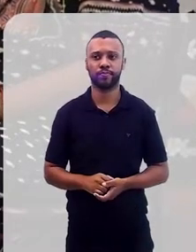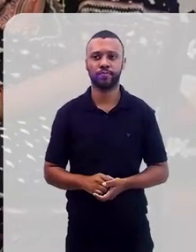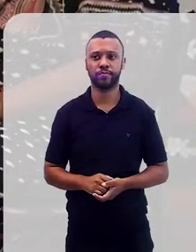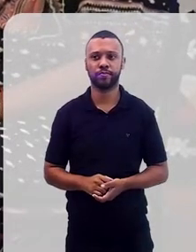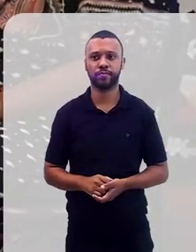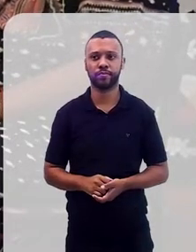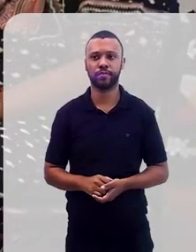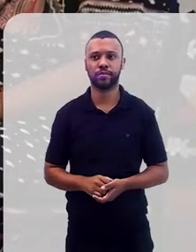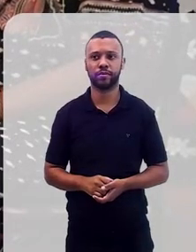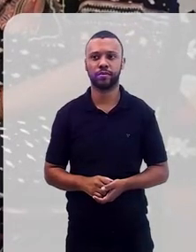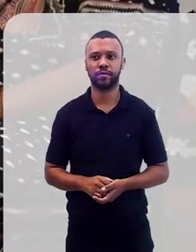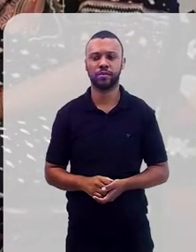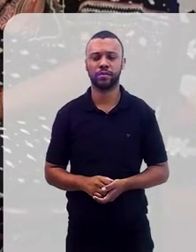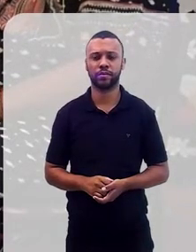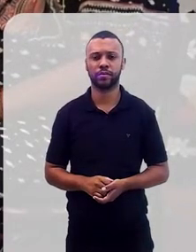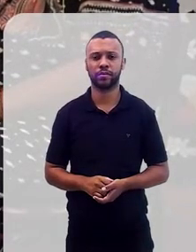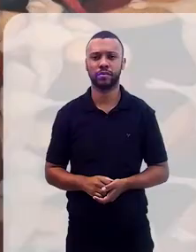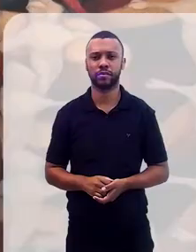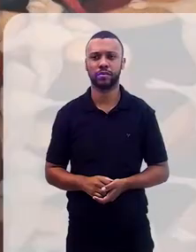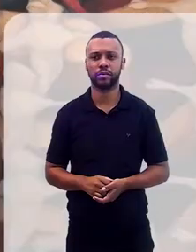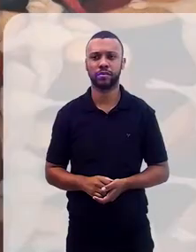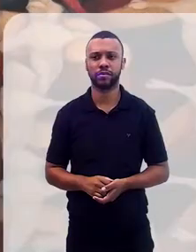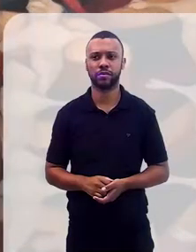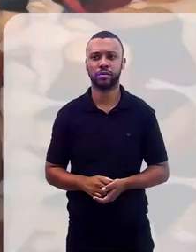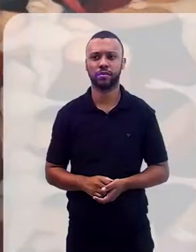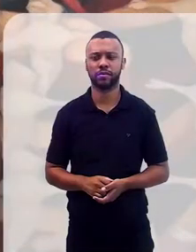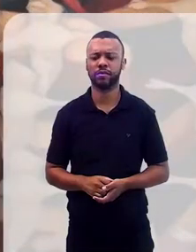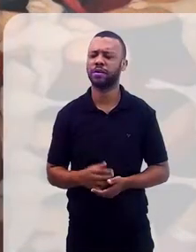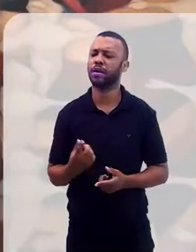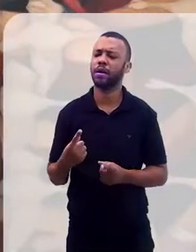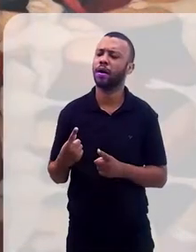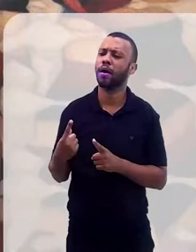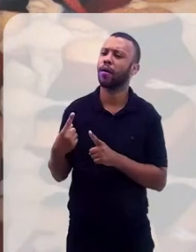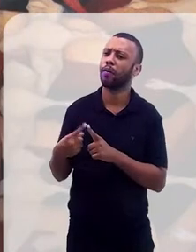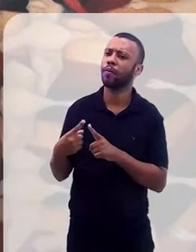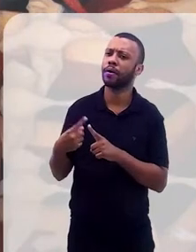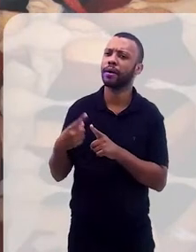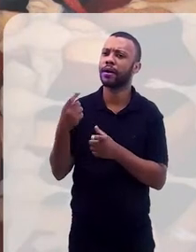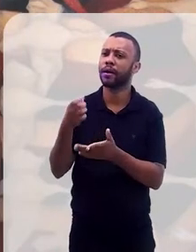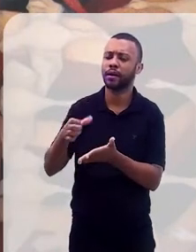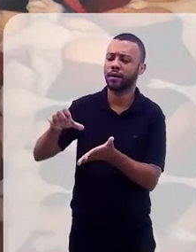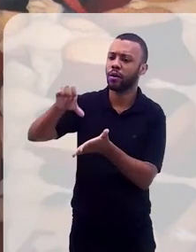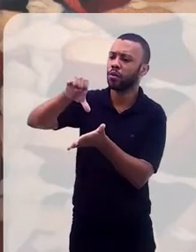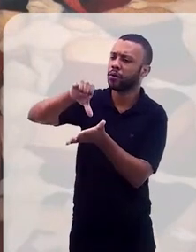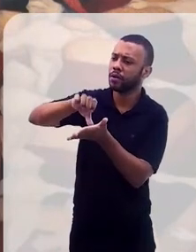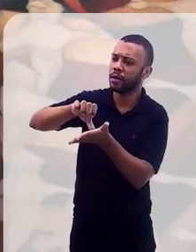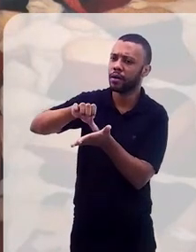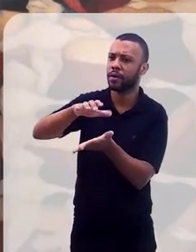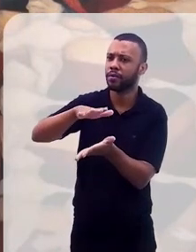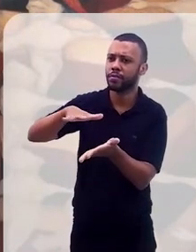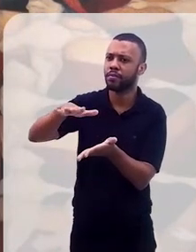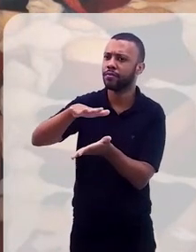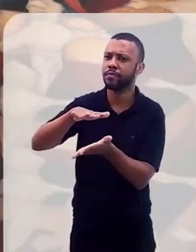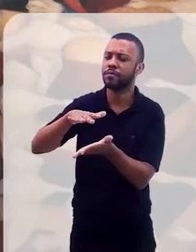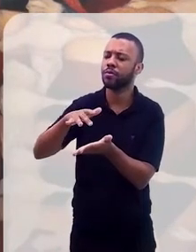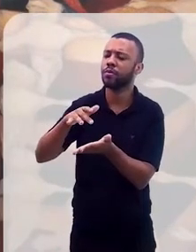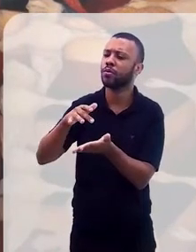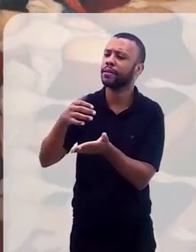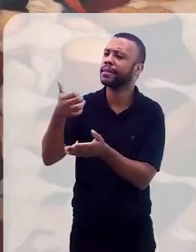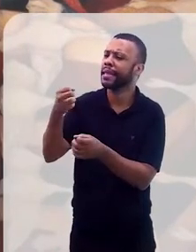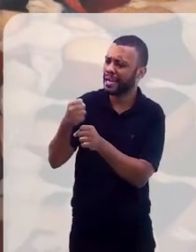Grande. Então, agora vamos saber um pouquinho, você já aqui no Rio. Por que criar o Centro